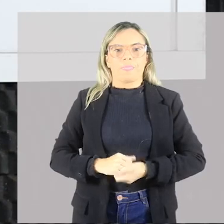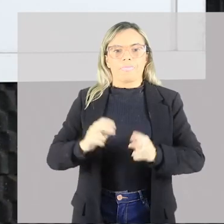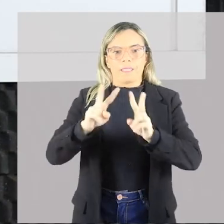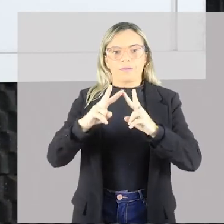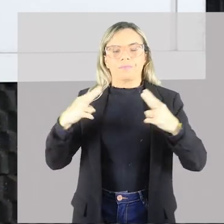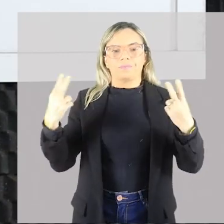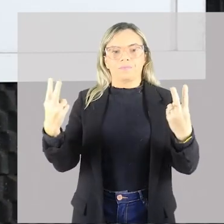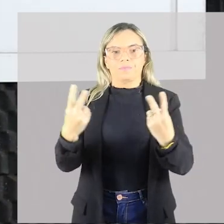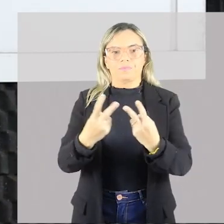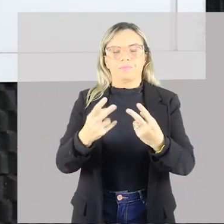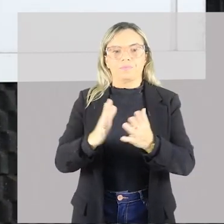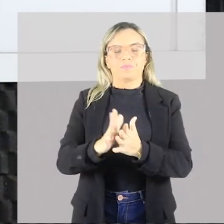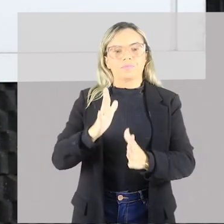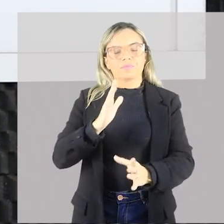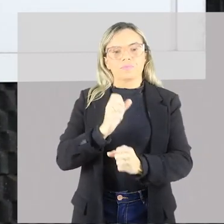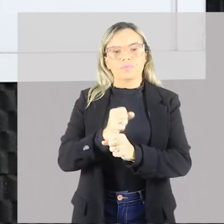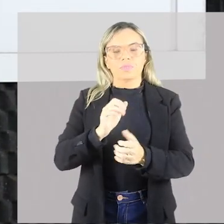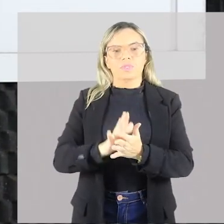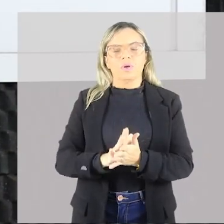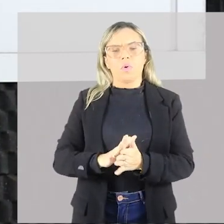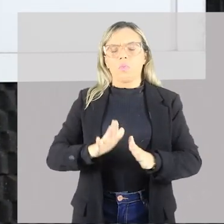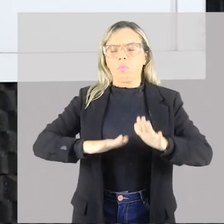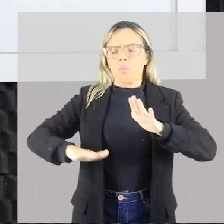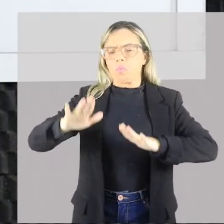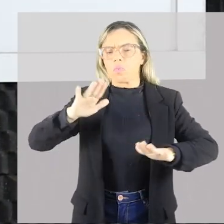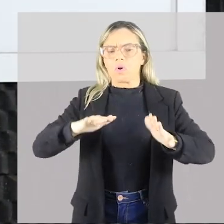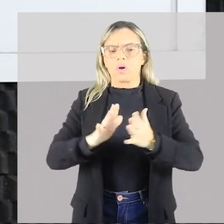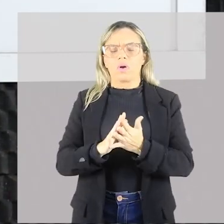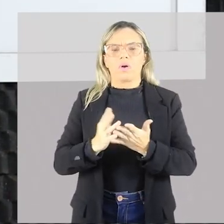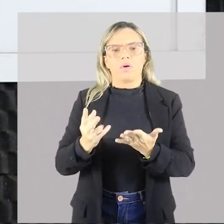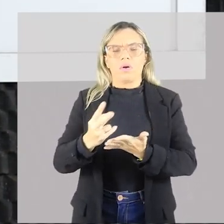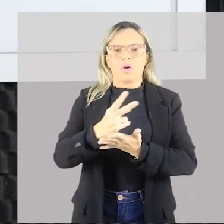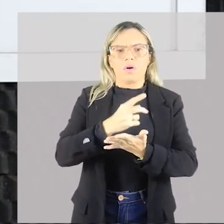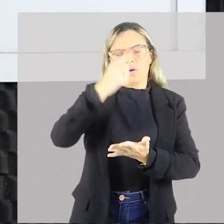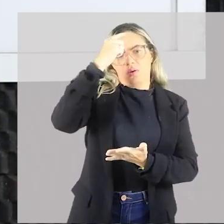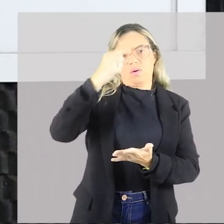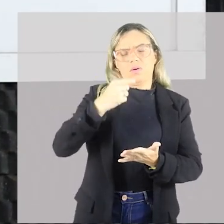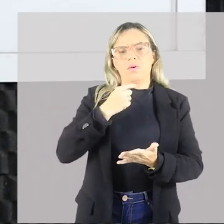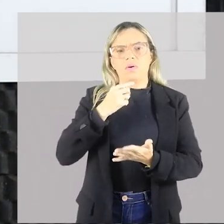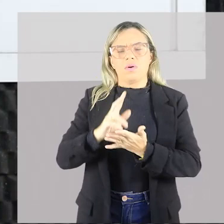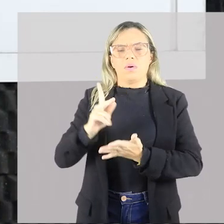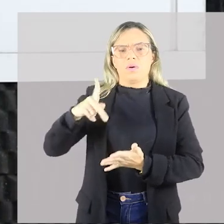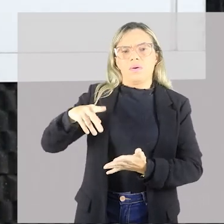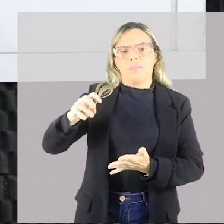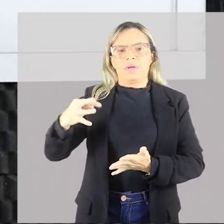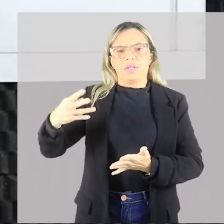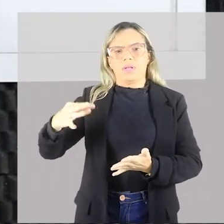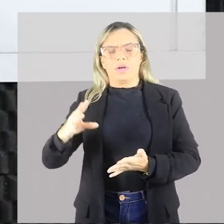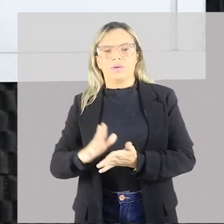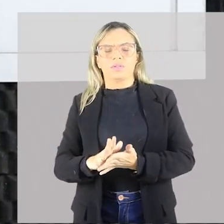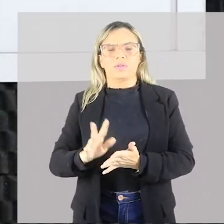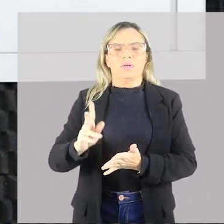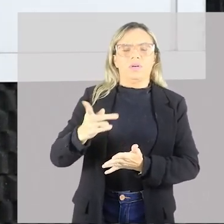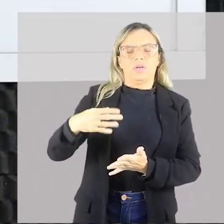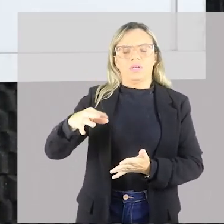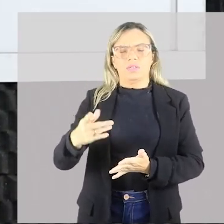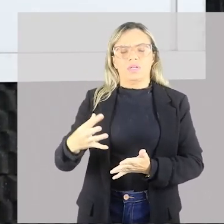Aí depende de que figura está na base. Pode ser um pentágono, um hexágono, um quadrado, aí você tem que